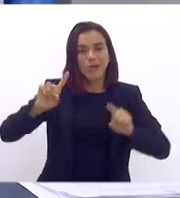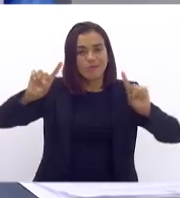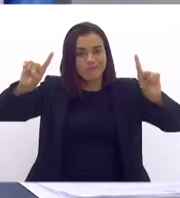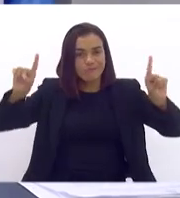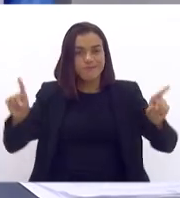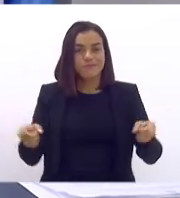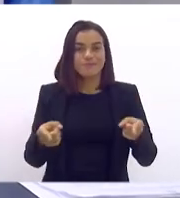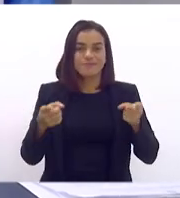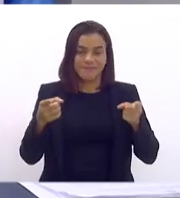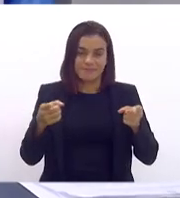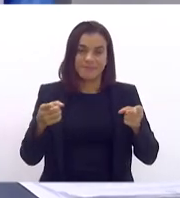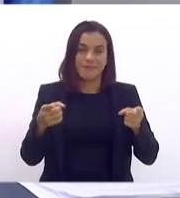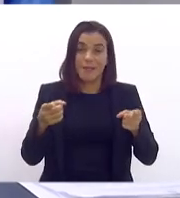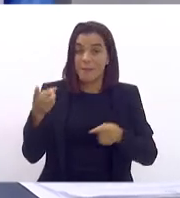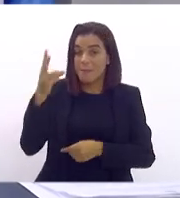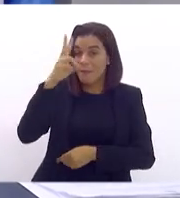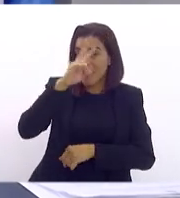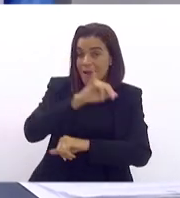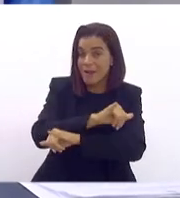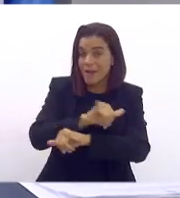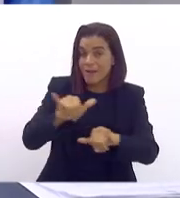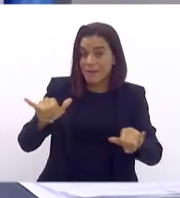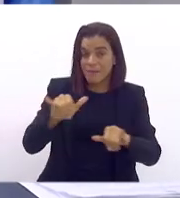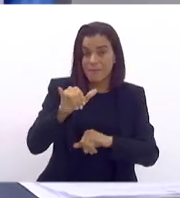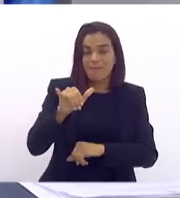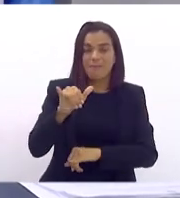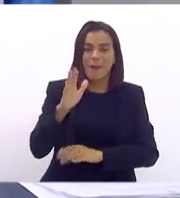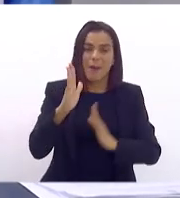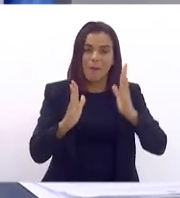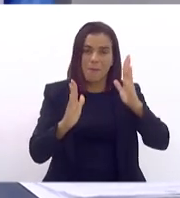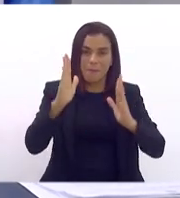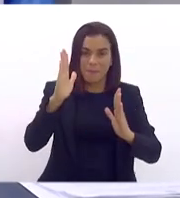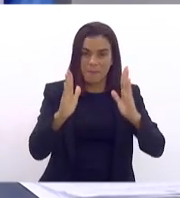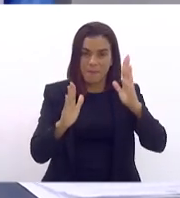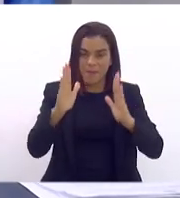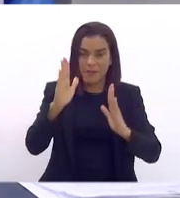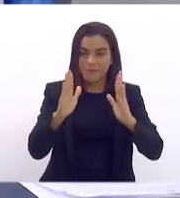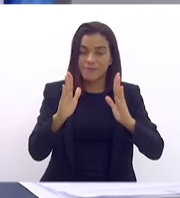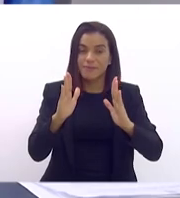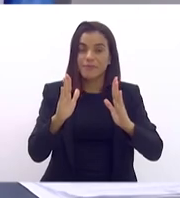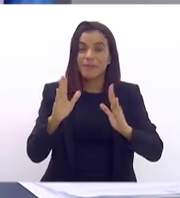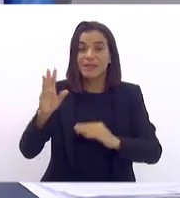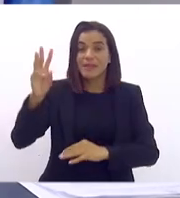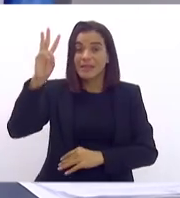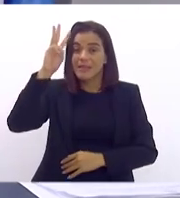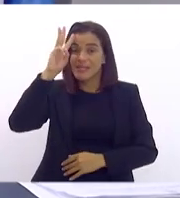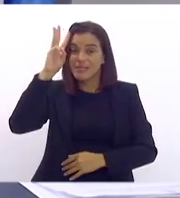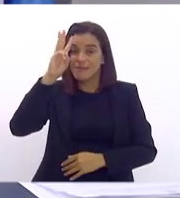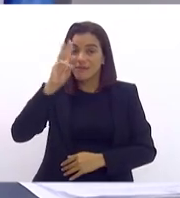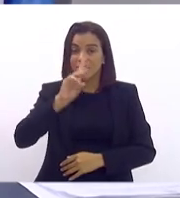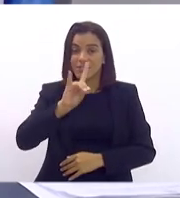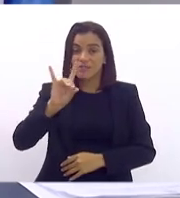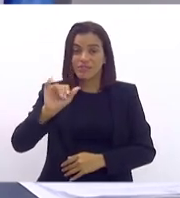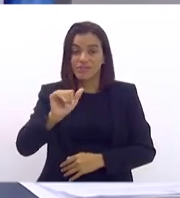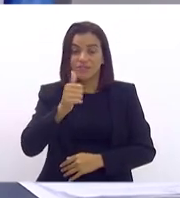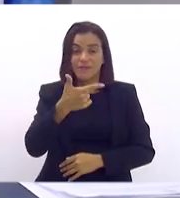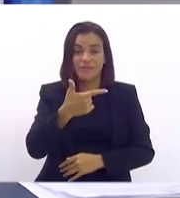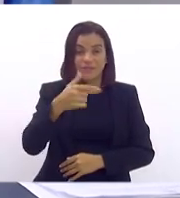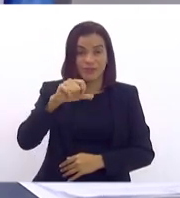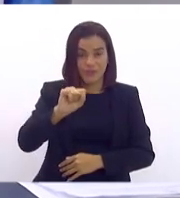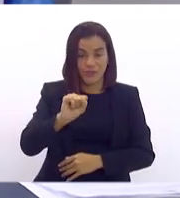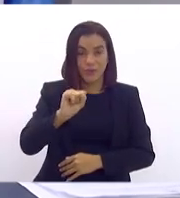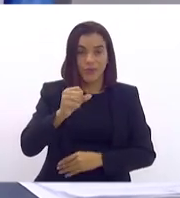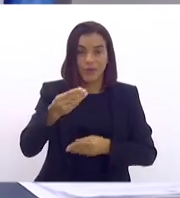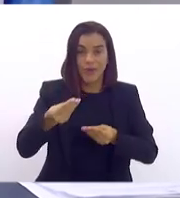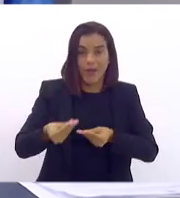nesse processo para relembrarmos as datas, deputado Márcio Gualberto, seria terça-feira, dia 28, a entrega